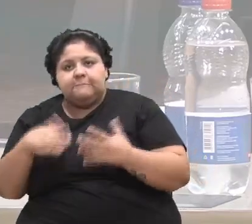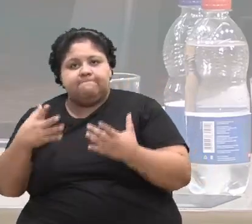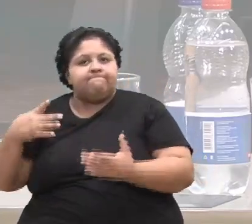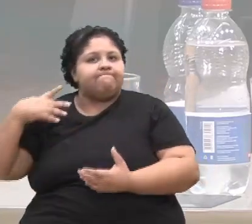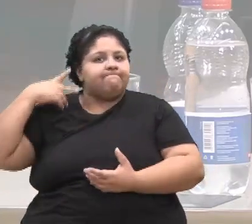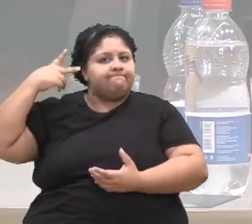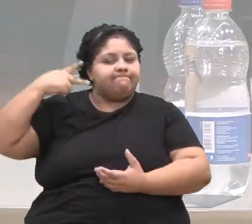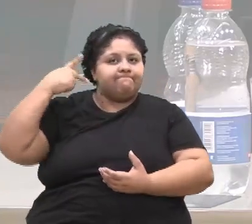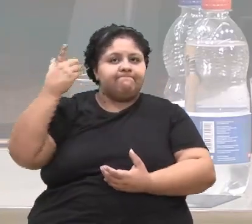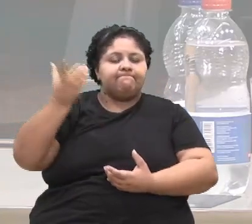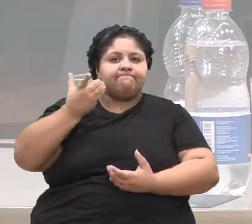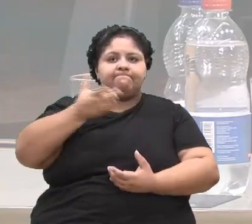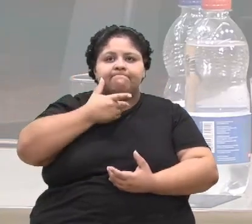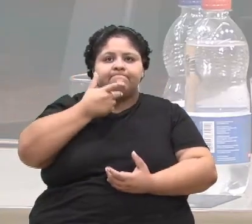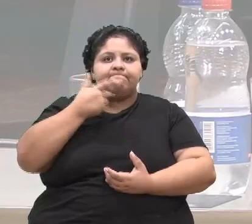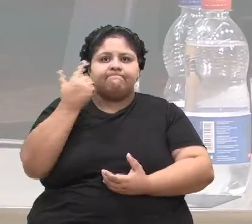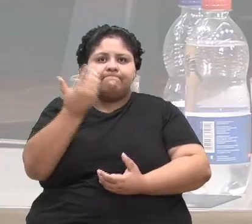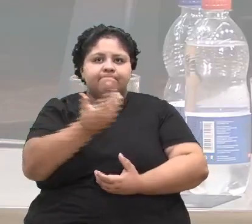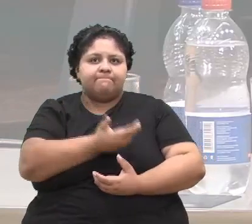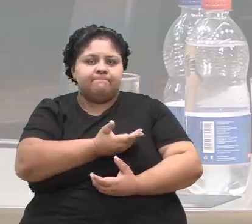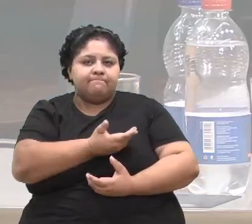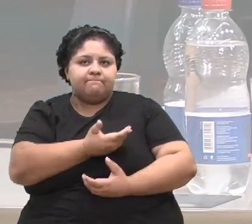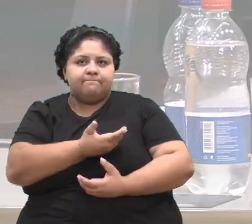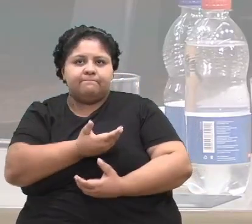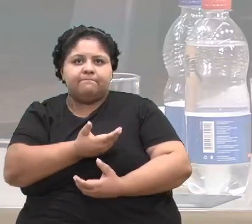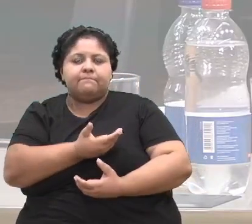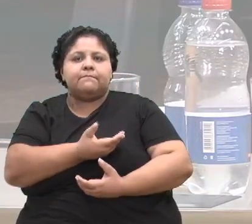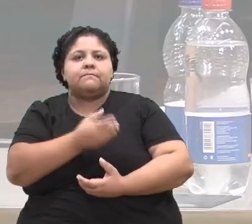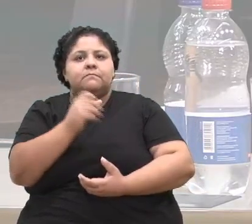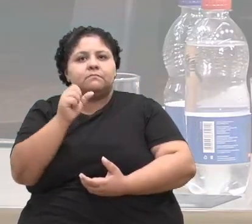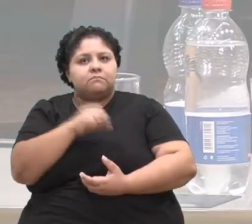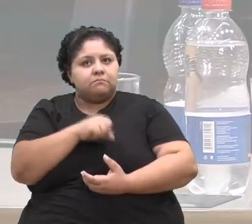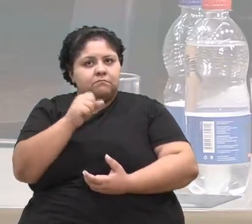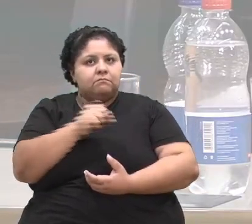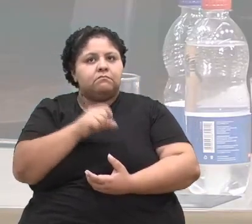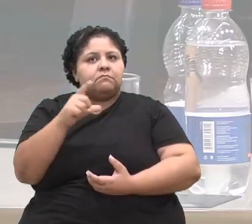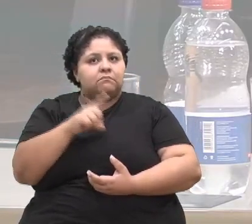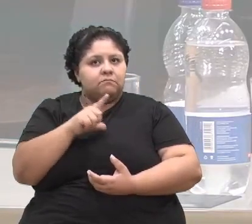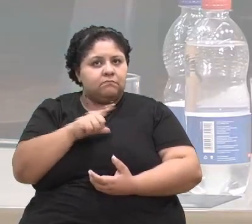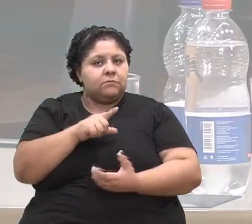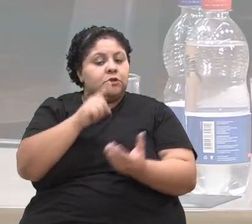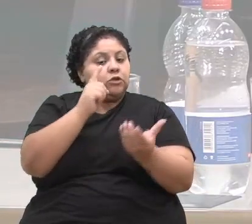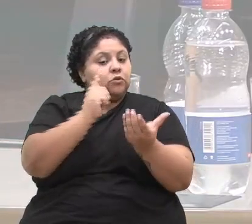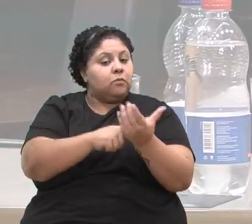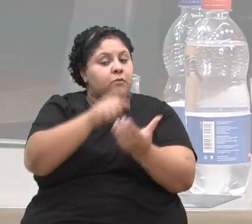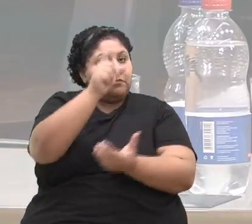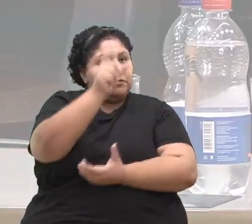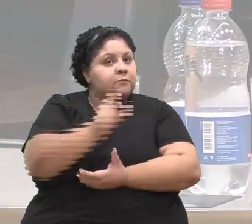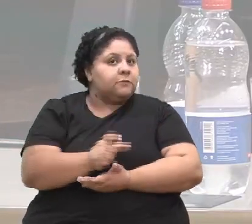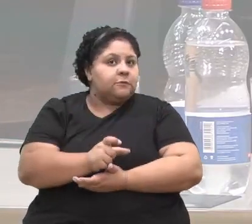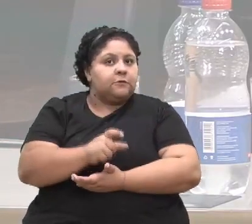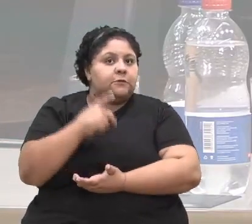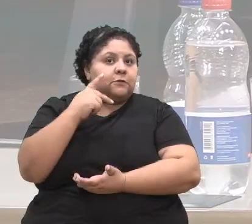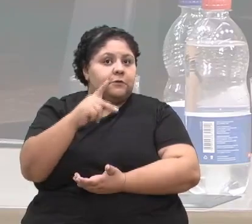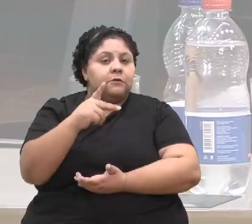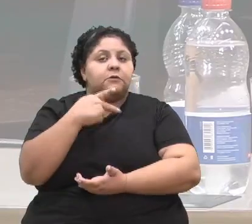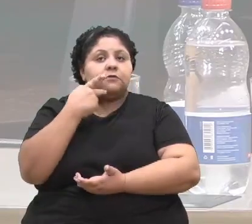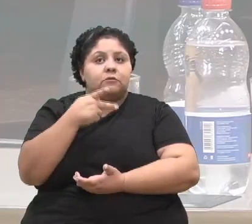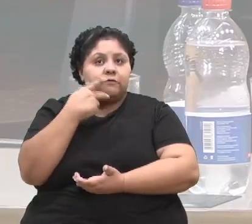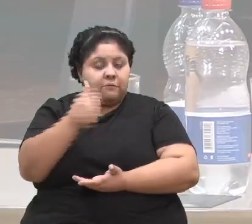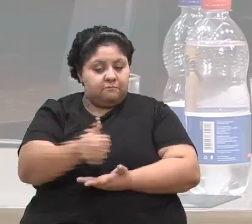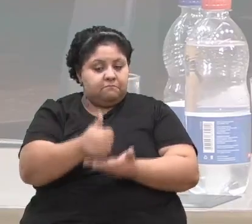quero lhe dizer que o senhor realmente, né, tem esse compromisso com as pessoas. Né? A sua fala aqui corrobora